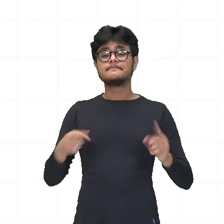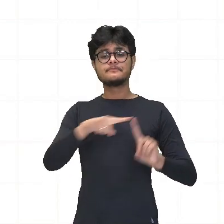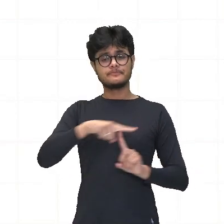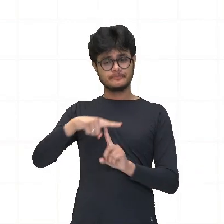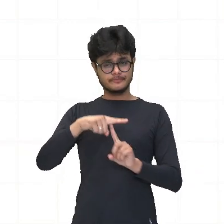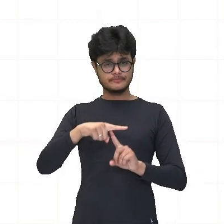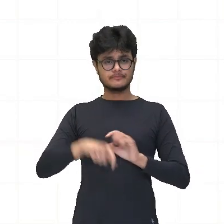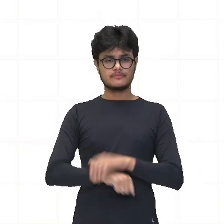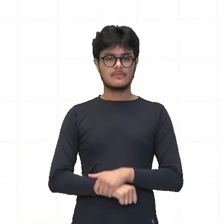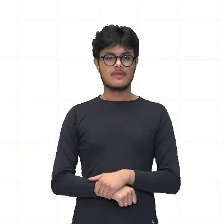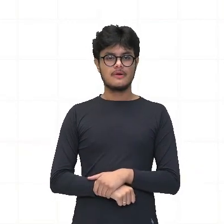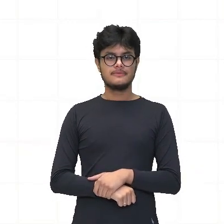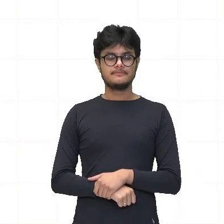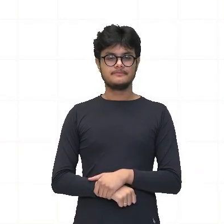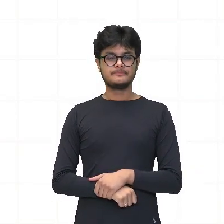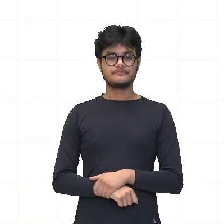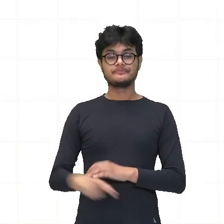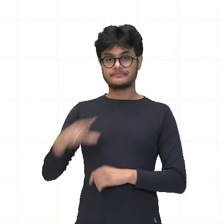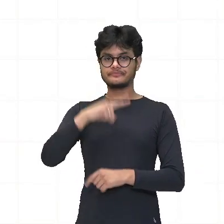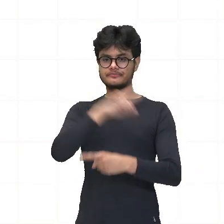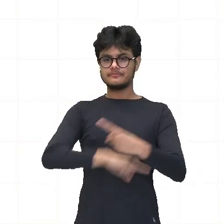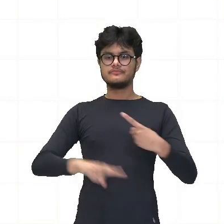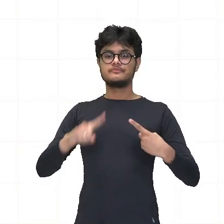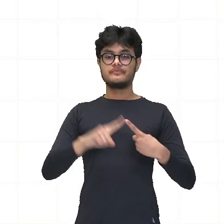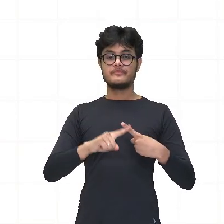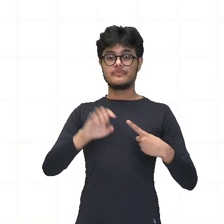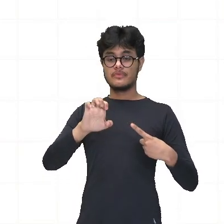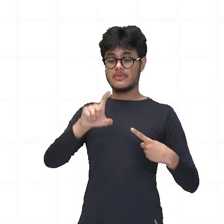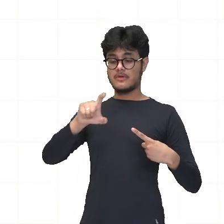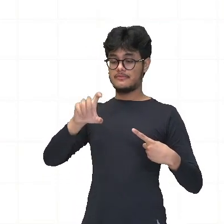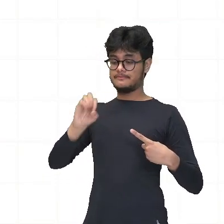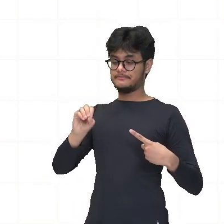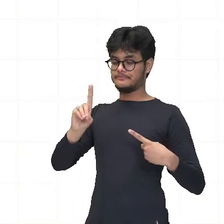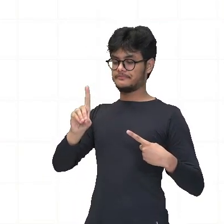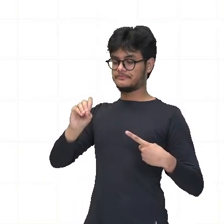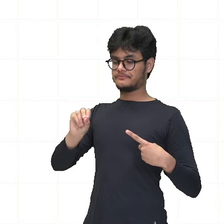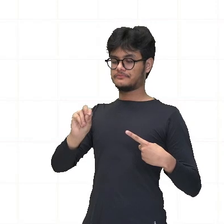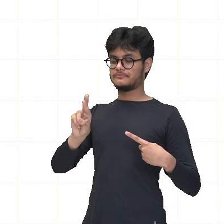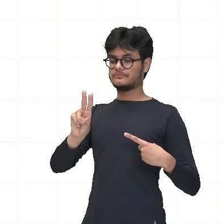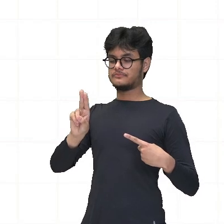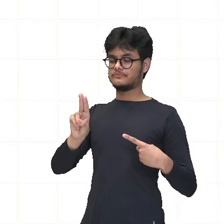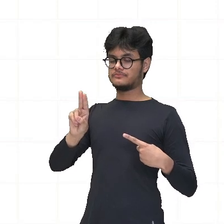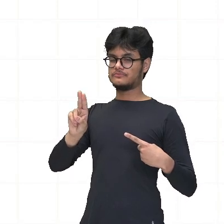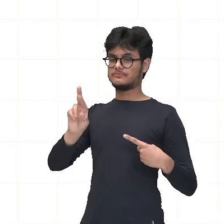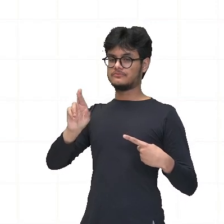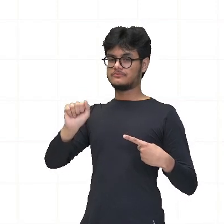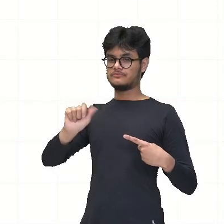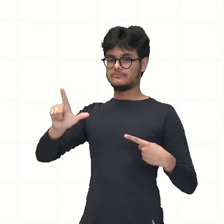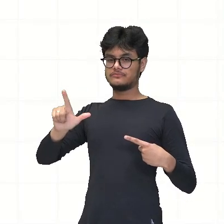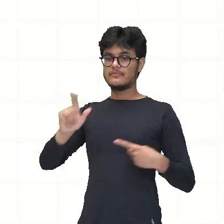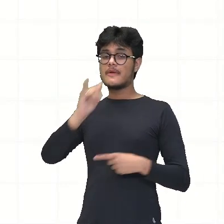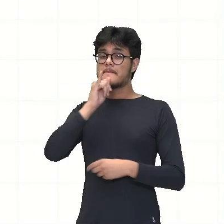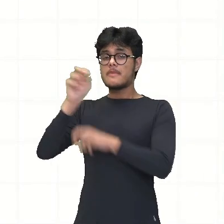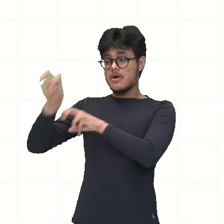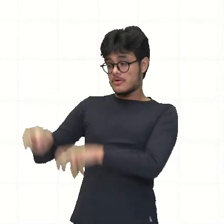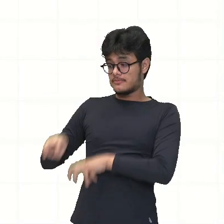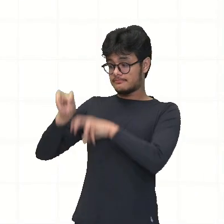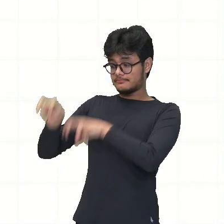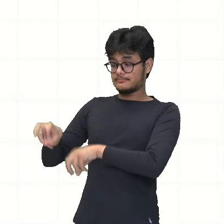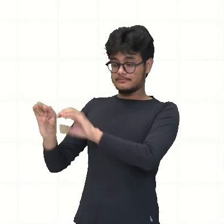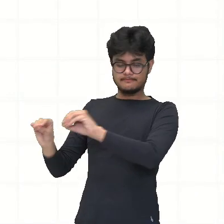migrações. Nós temos aí êxodo rural, que a gente inclusive fala bastante, né? Ou migração cidade, que é o